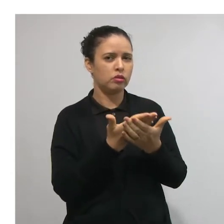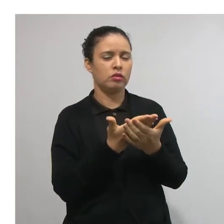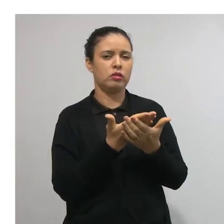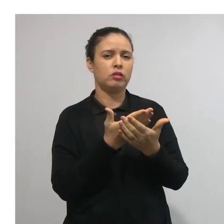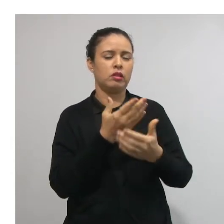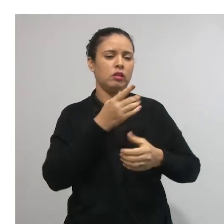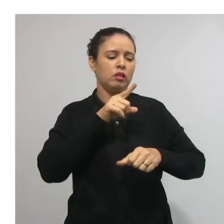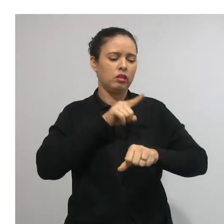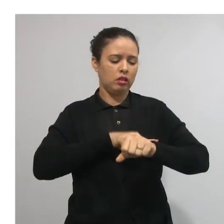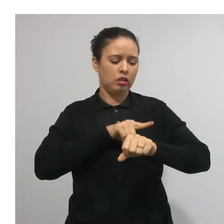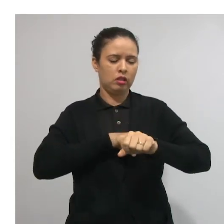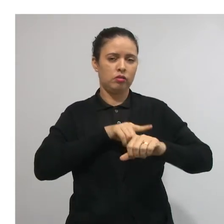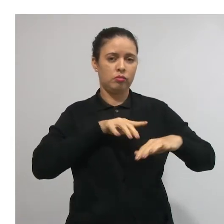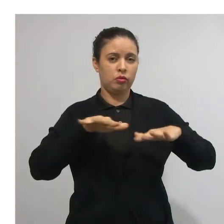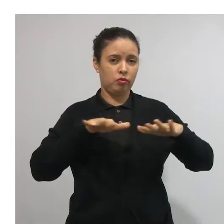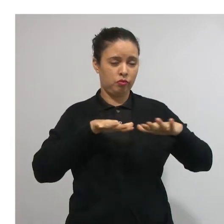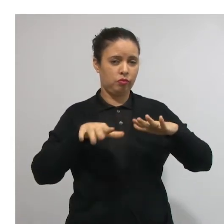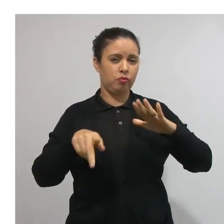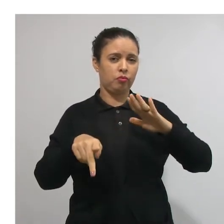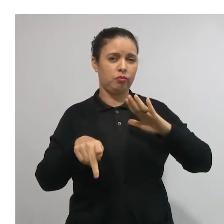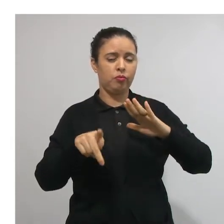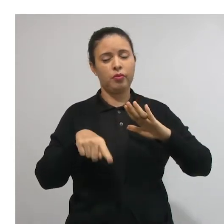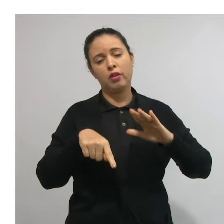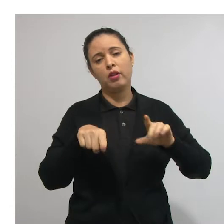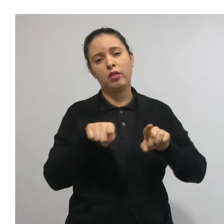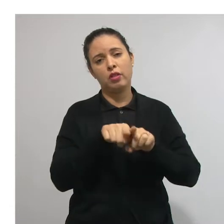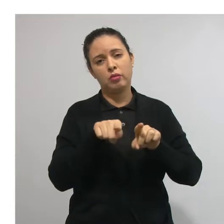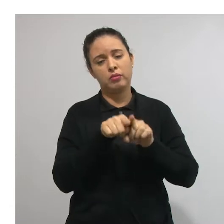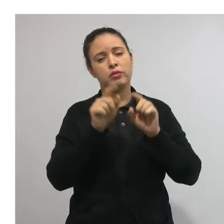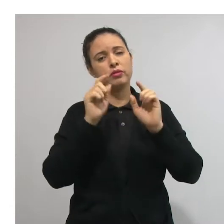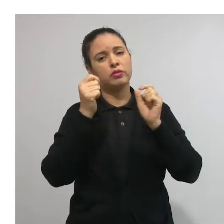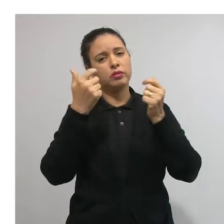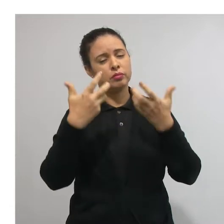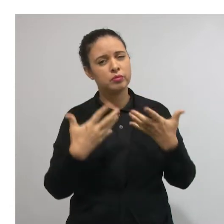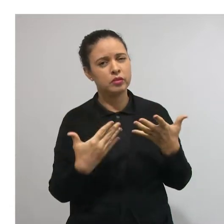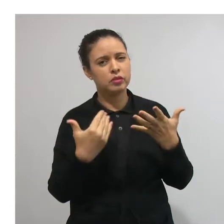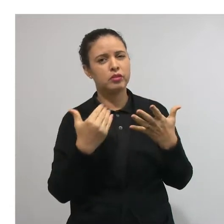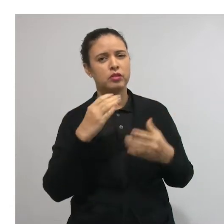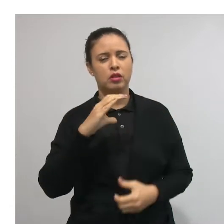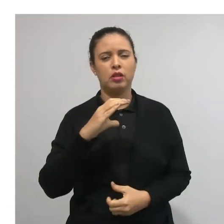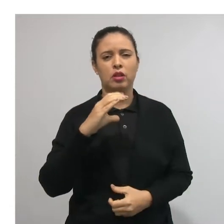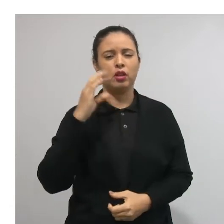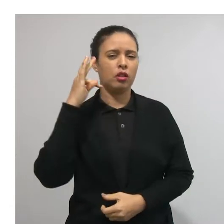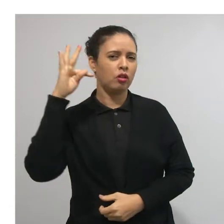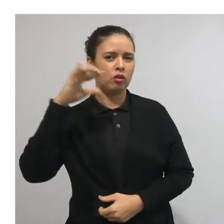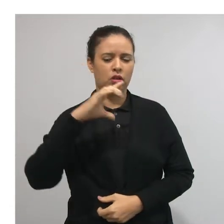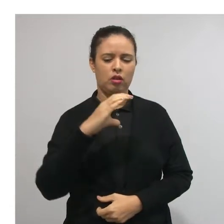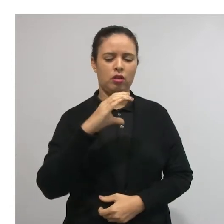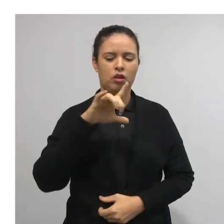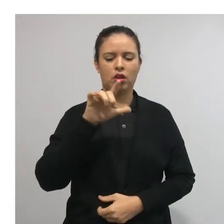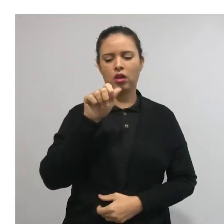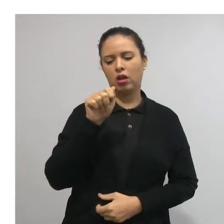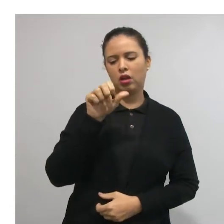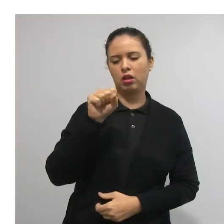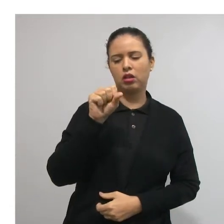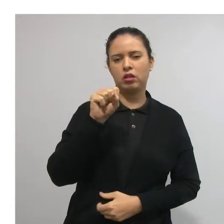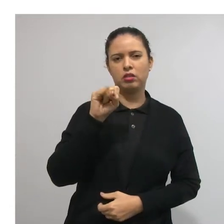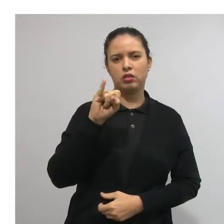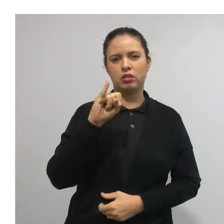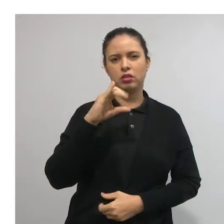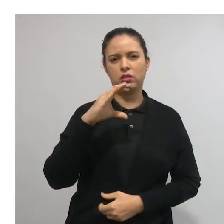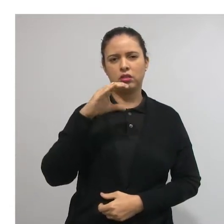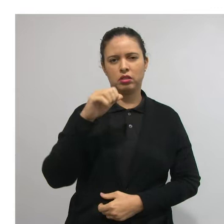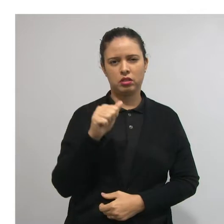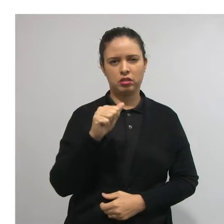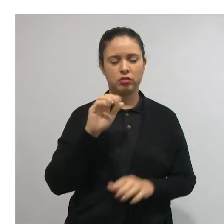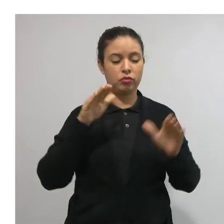tempos e movimentos, de Taylor, tá? Falamos da teoria clássica, que a ênfase estava voltada para a estrutura, né, ou seja, as